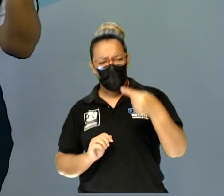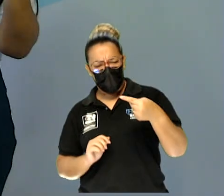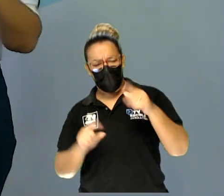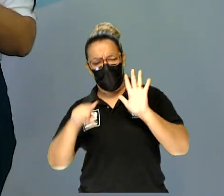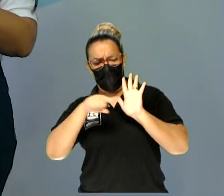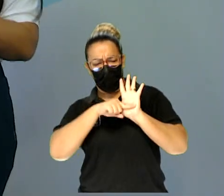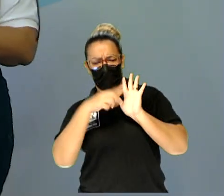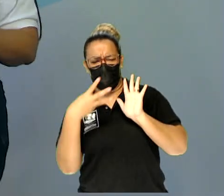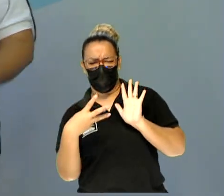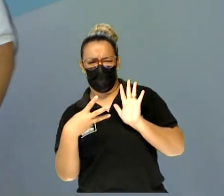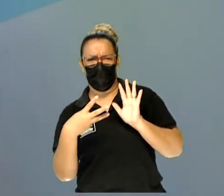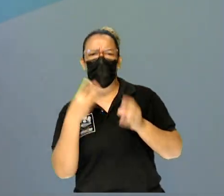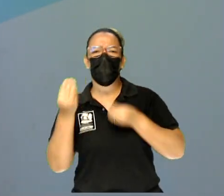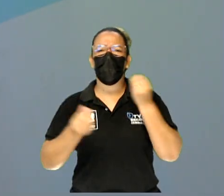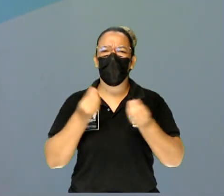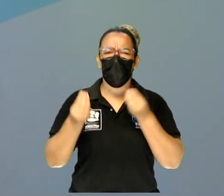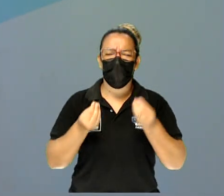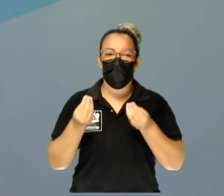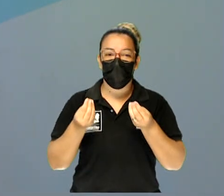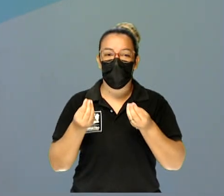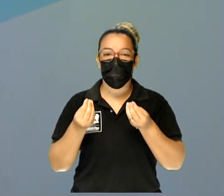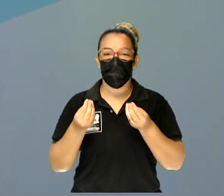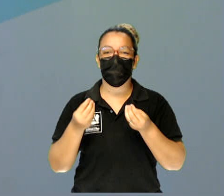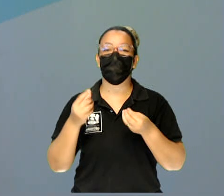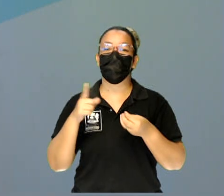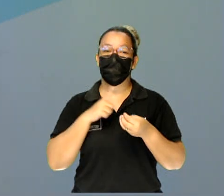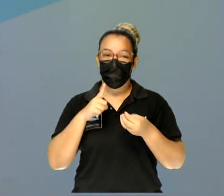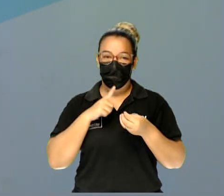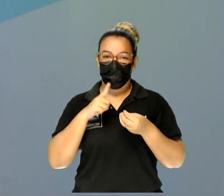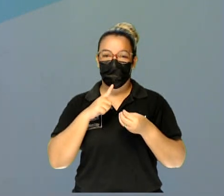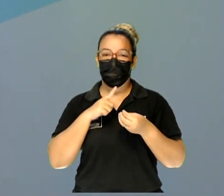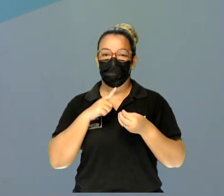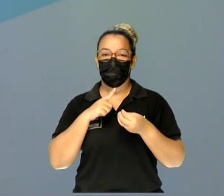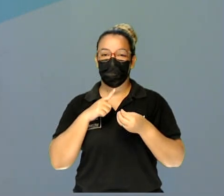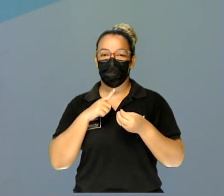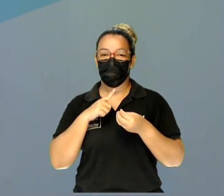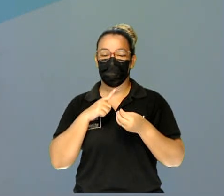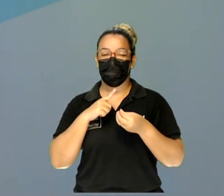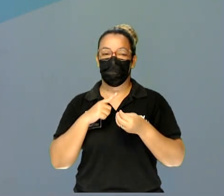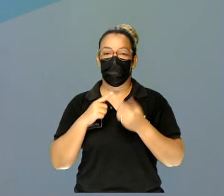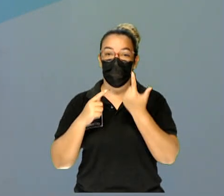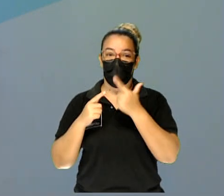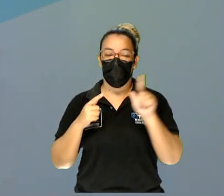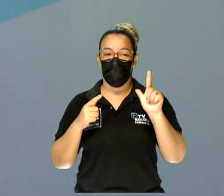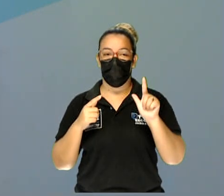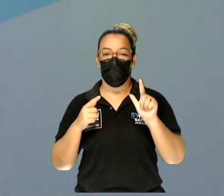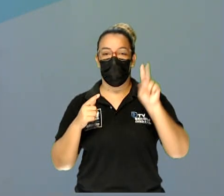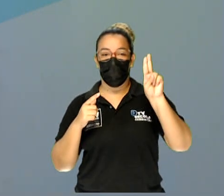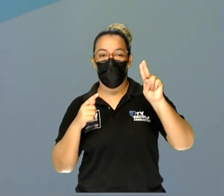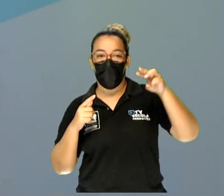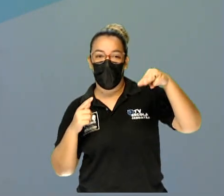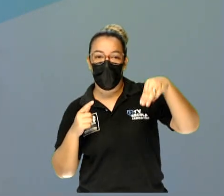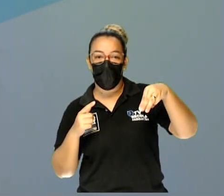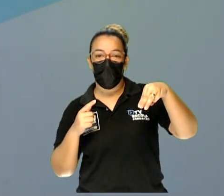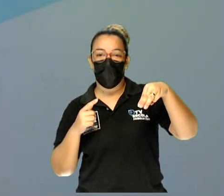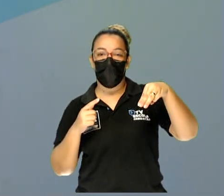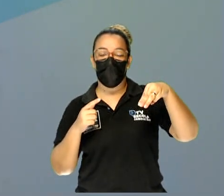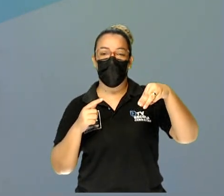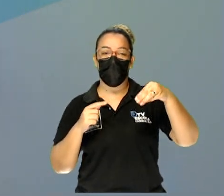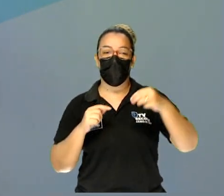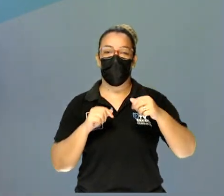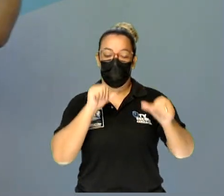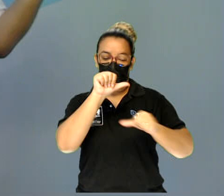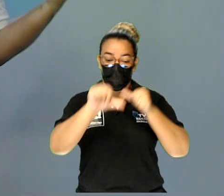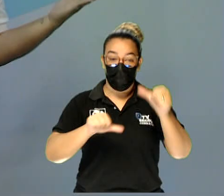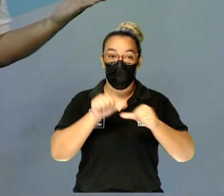tirar 3 de 1? Não tem problema. Temos a unidade milhar. Duas aí nesse caso. Vamos pegar a unidade milhar e transformar